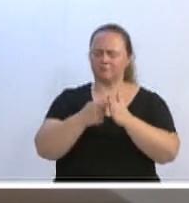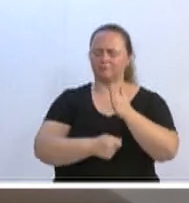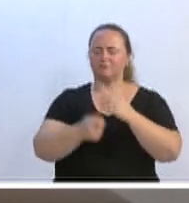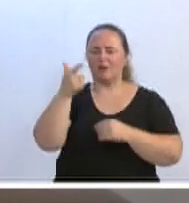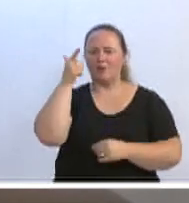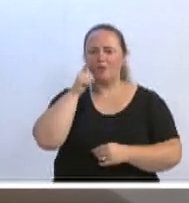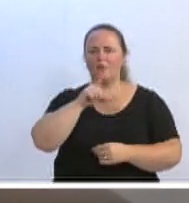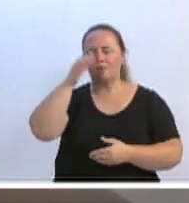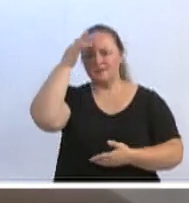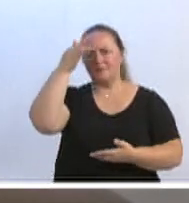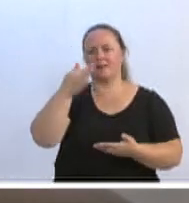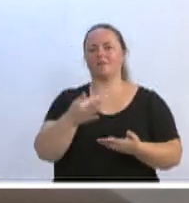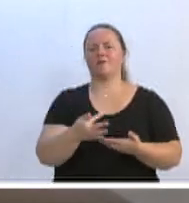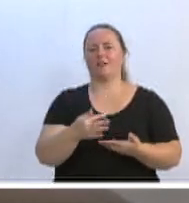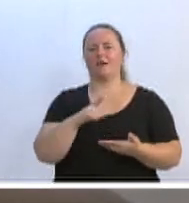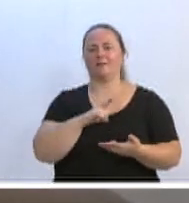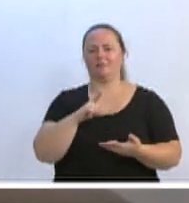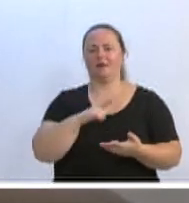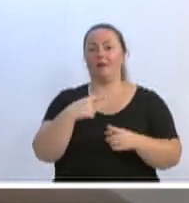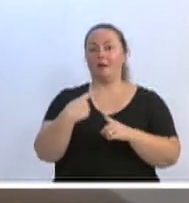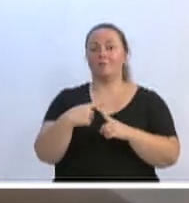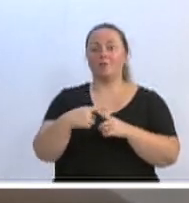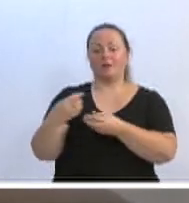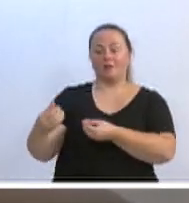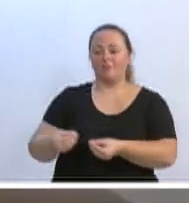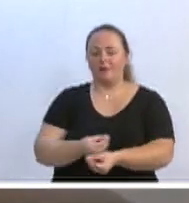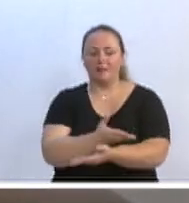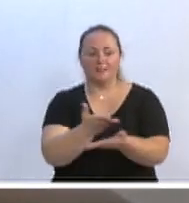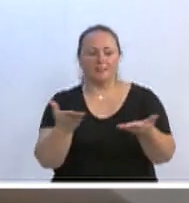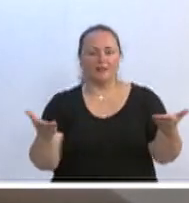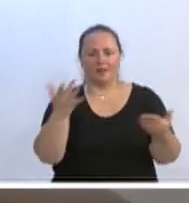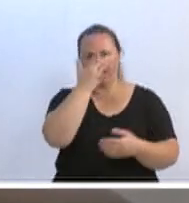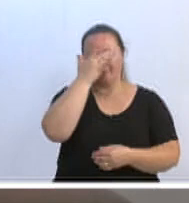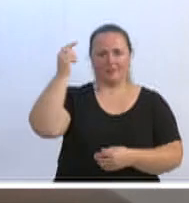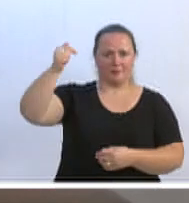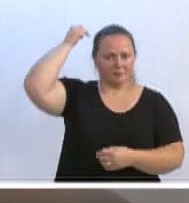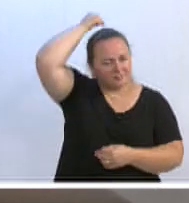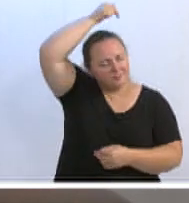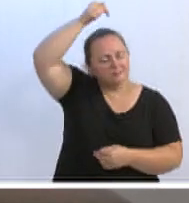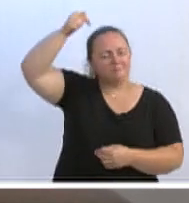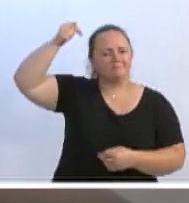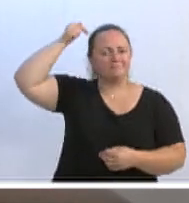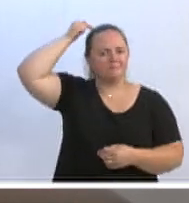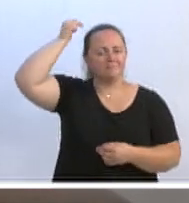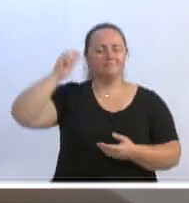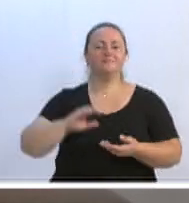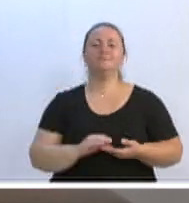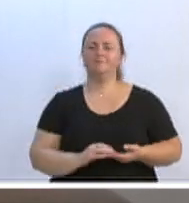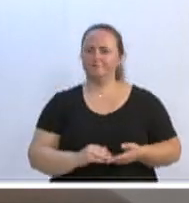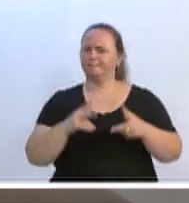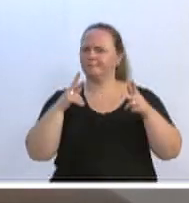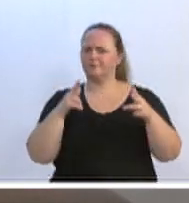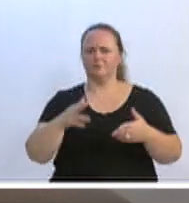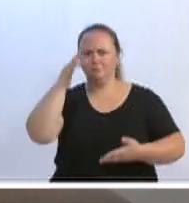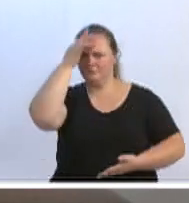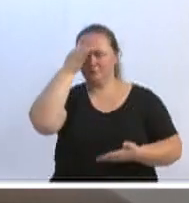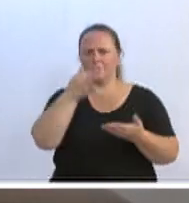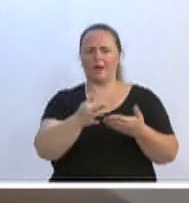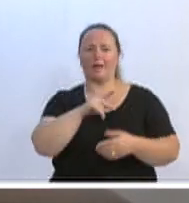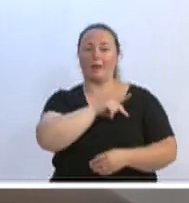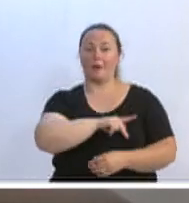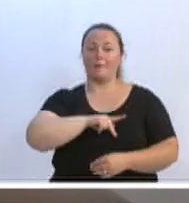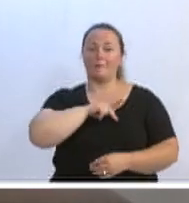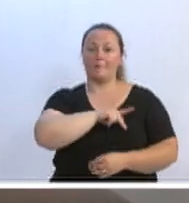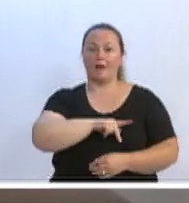foi concedida aos santos. A mesma fé que o apóstolo Paulo, vivendo os seus últimos momentos,